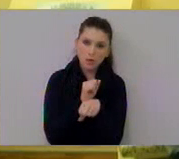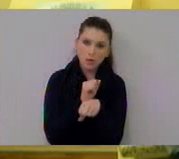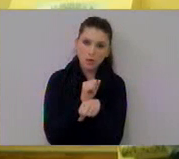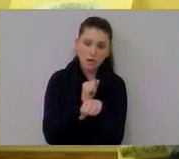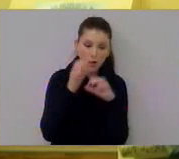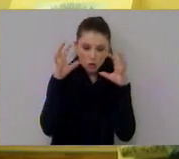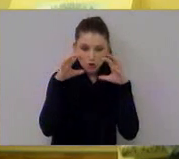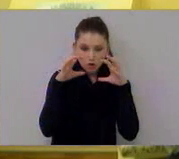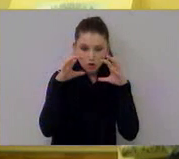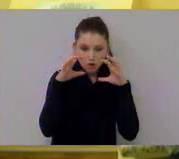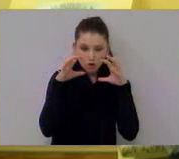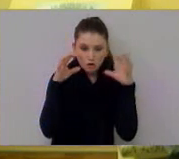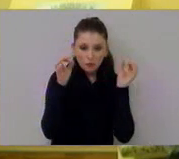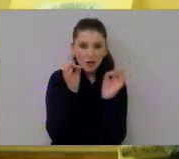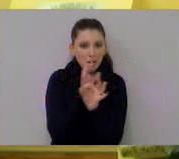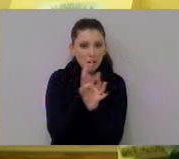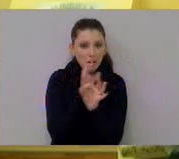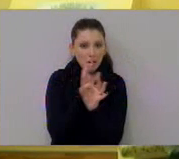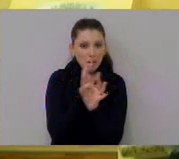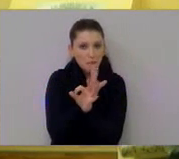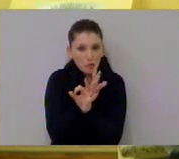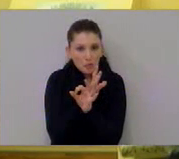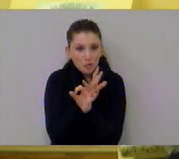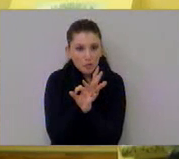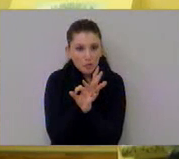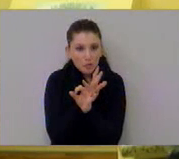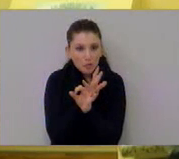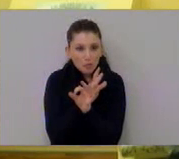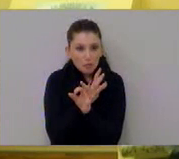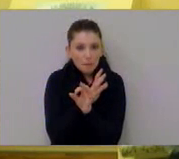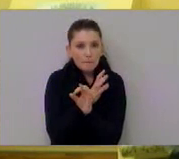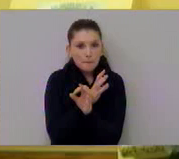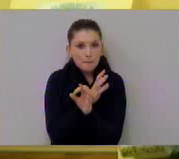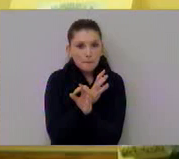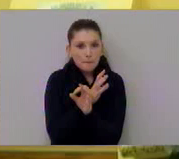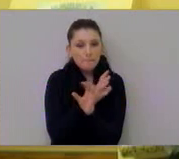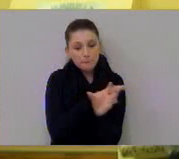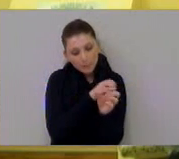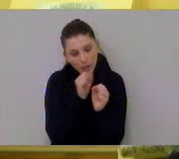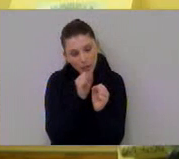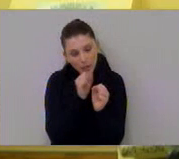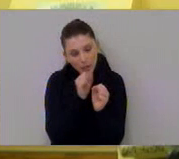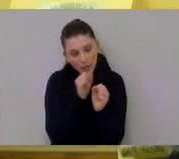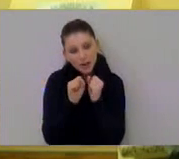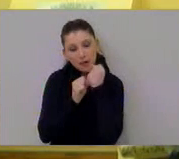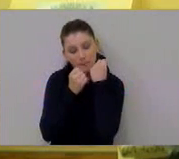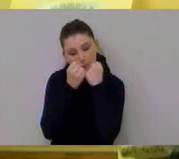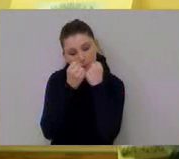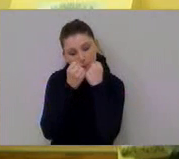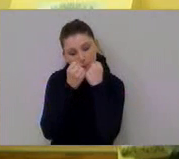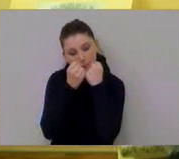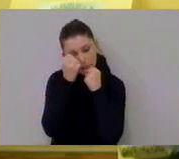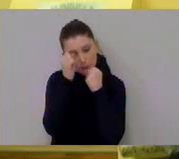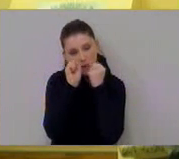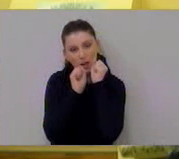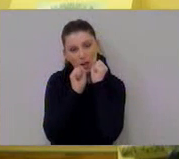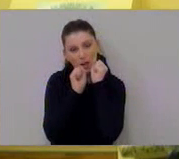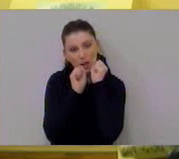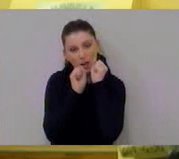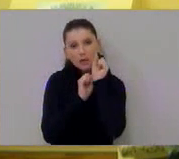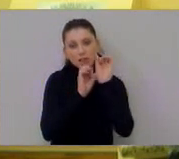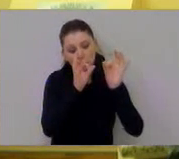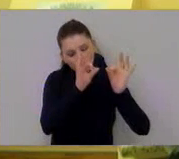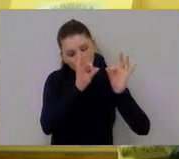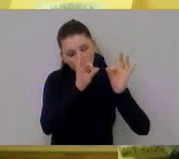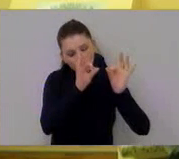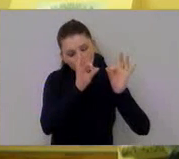essa máquina e começar. A quarta linha foi bastante atingida.